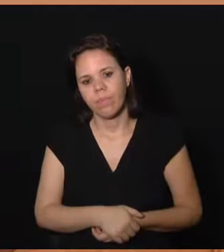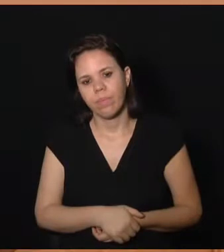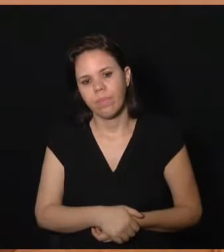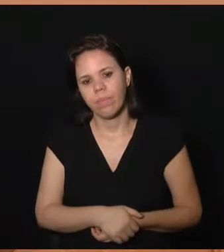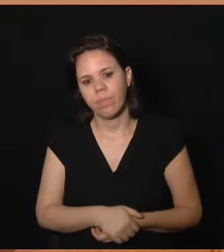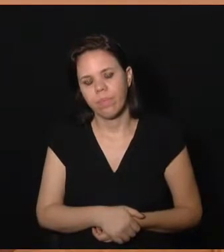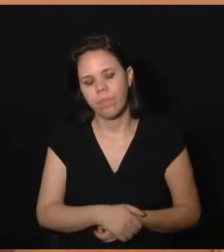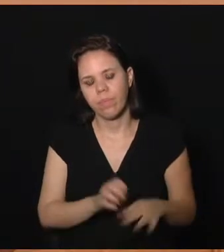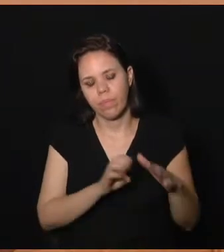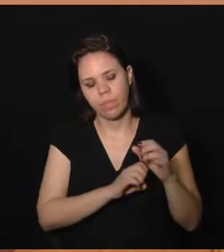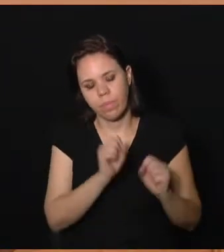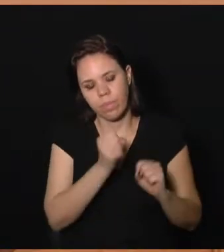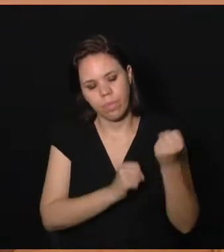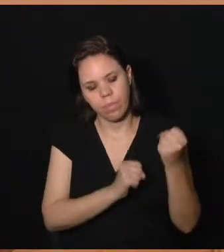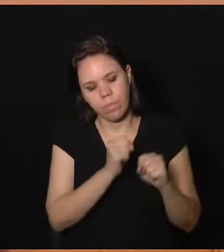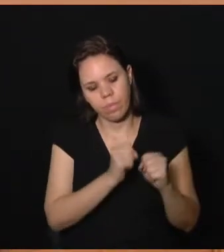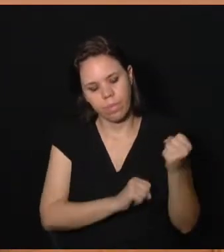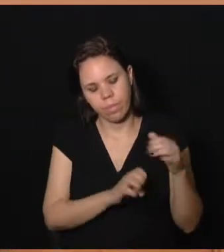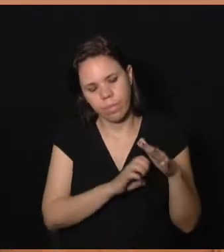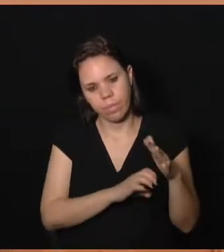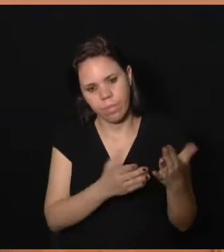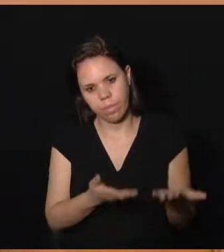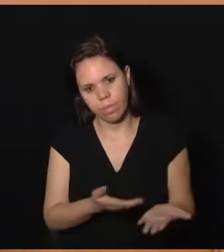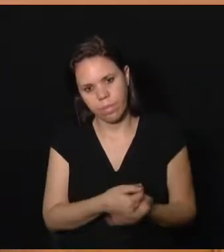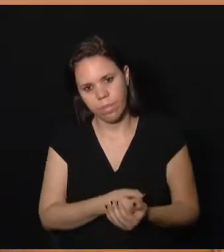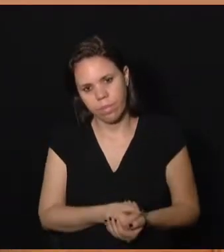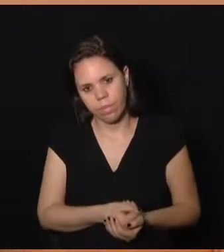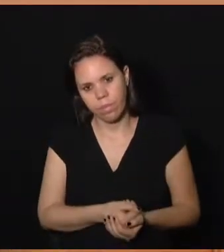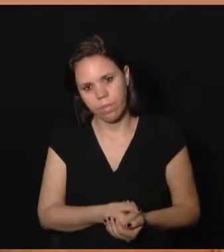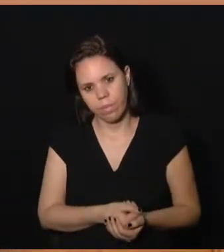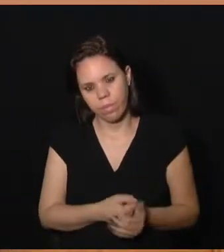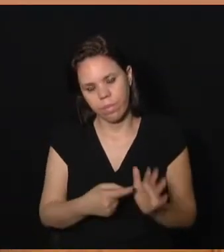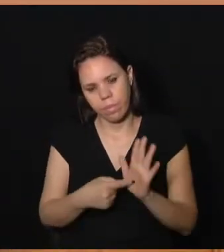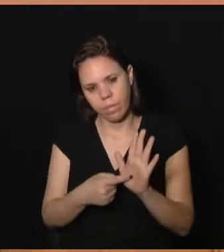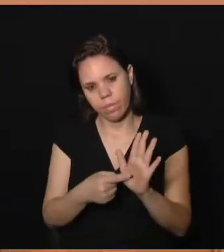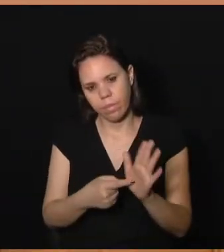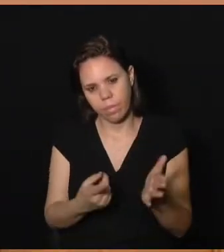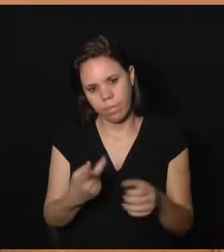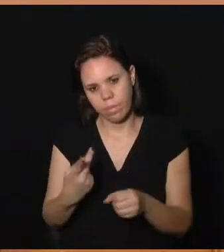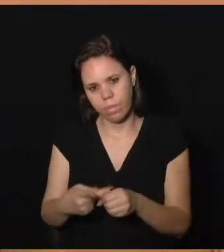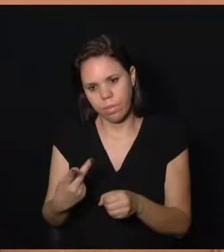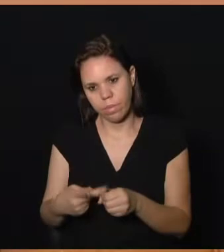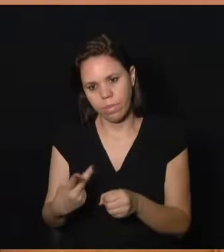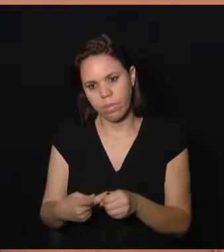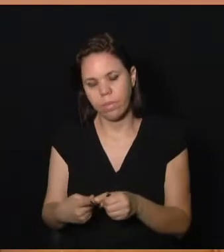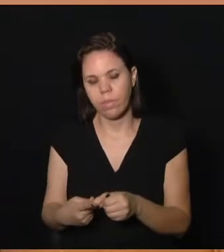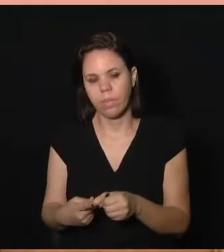pequena indústria, uma pequena empresa, dela mostrar esse produto para o